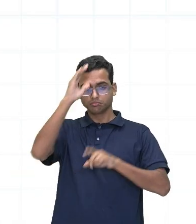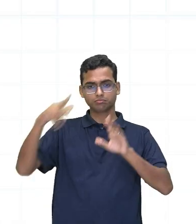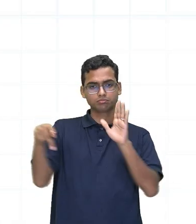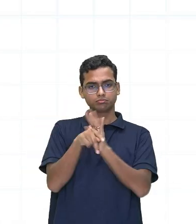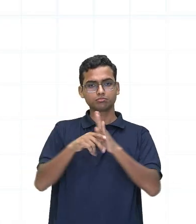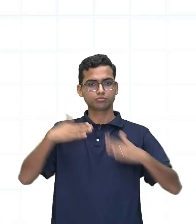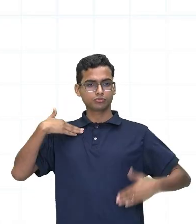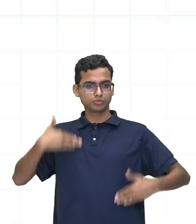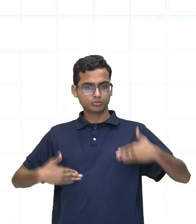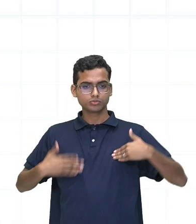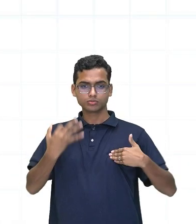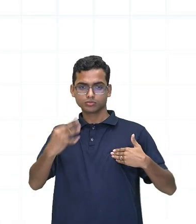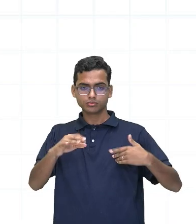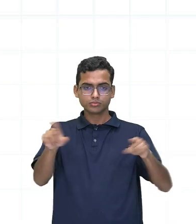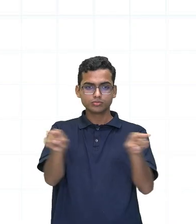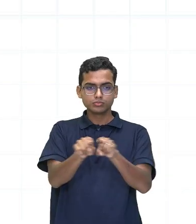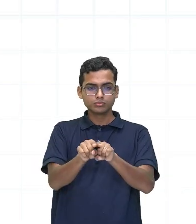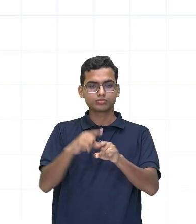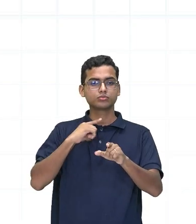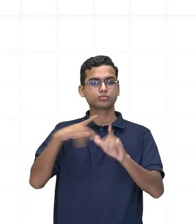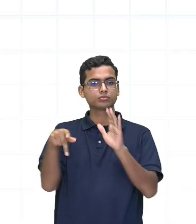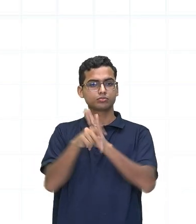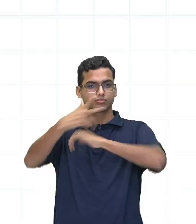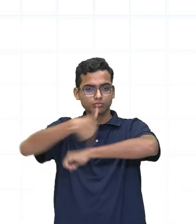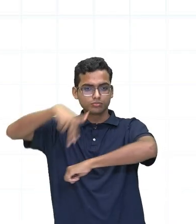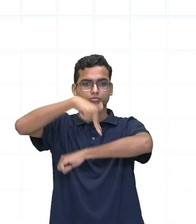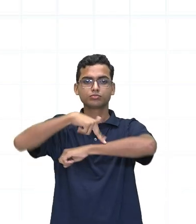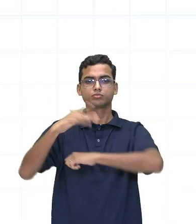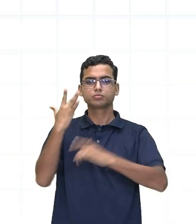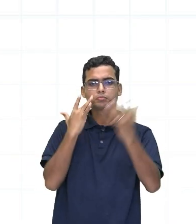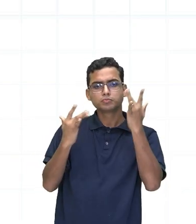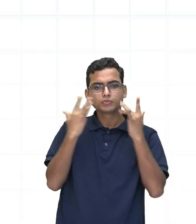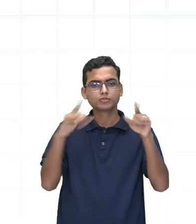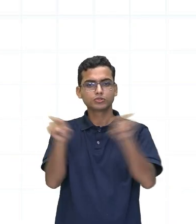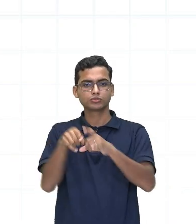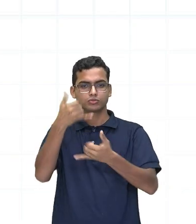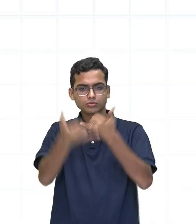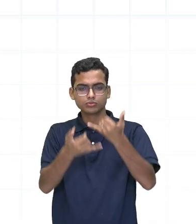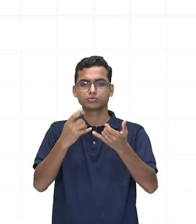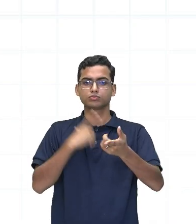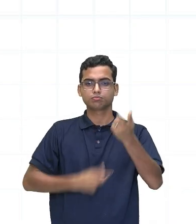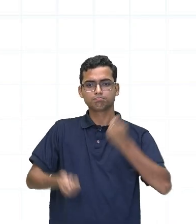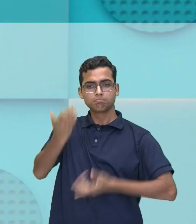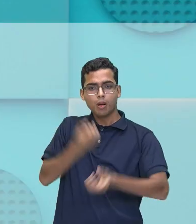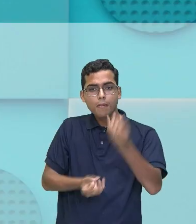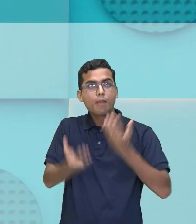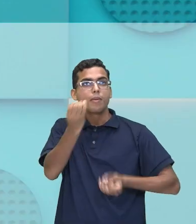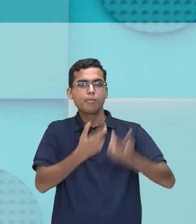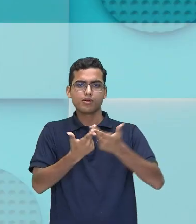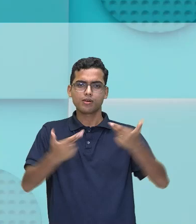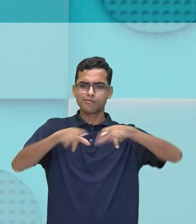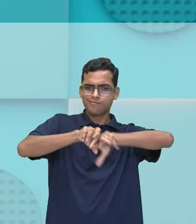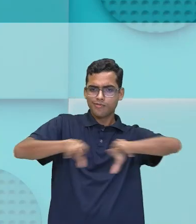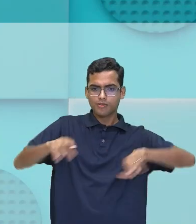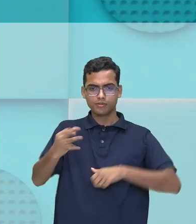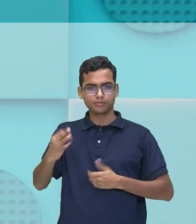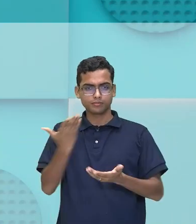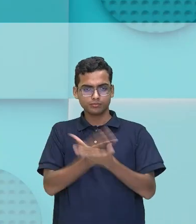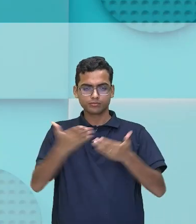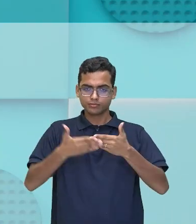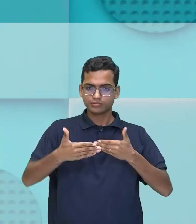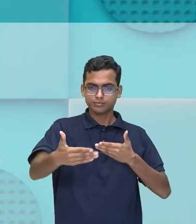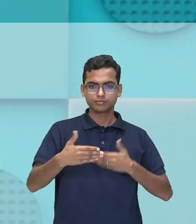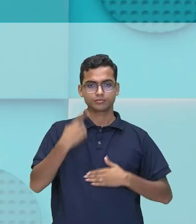e conhecimento sobre o corpo, detalhamento, ginástica circense e jogos de malabar. Muito bem, então